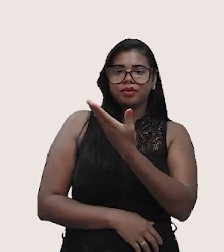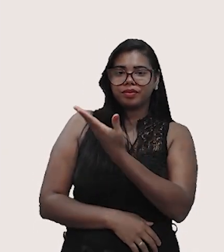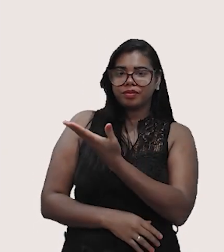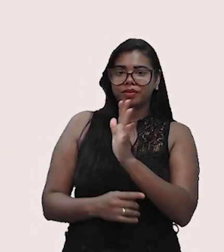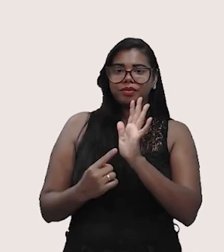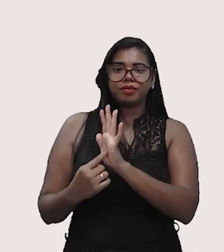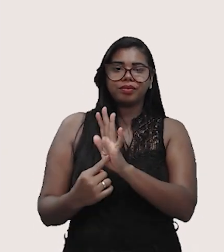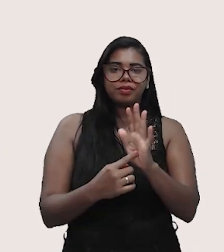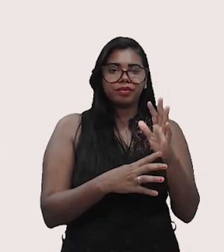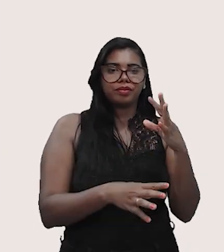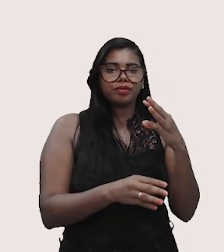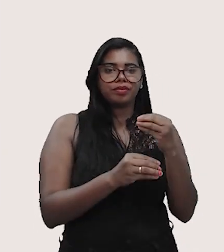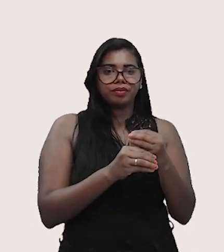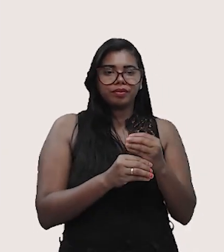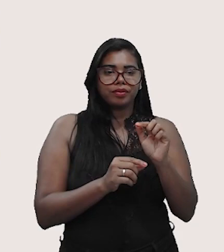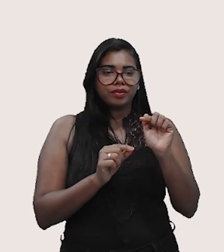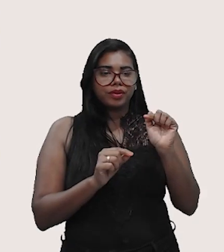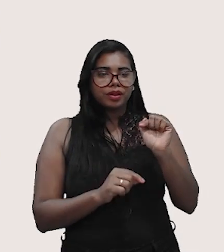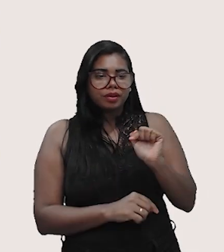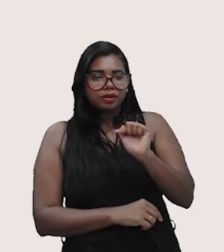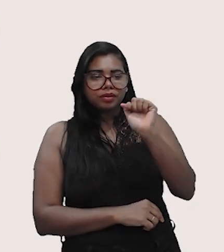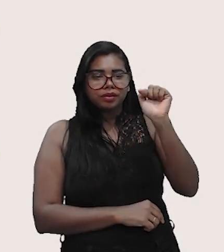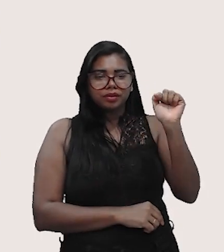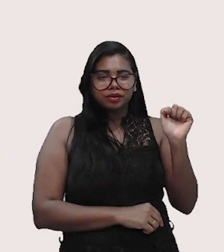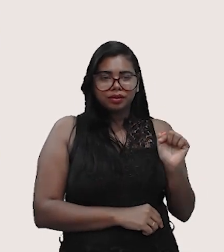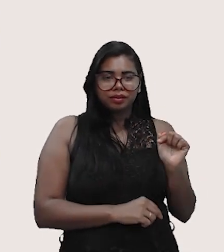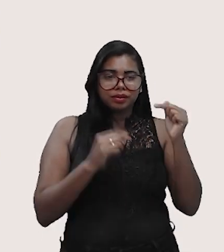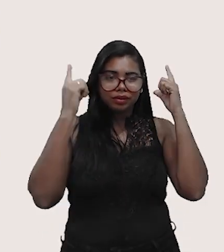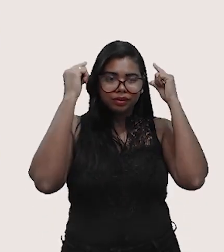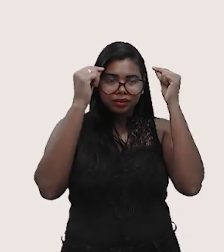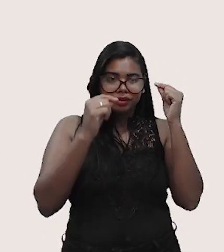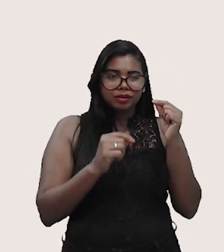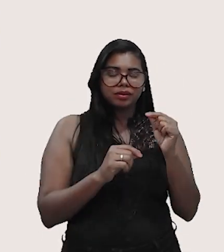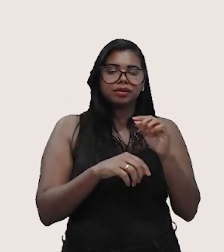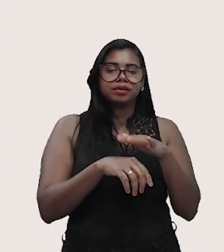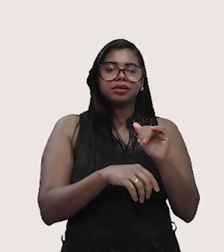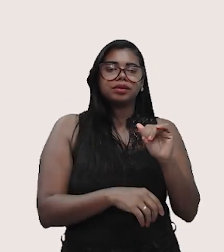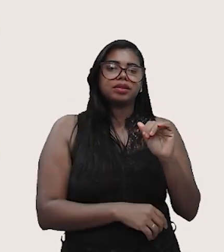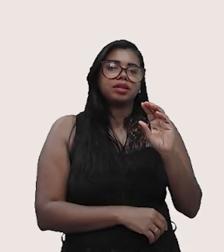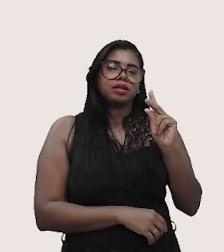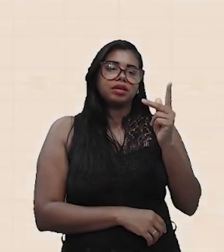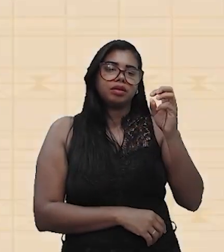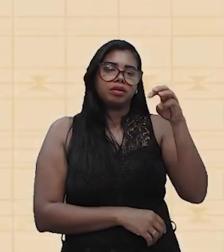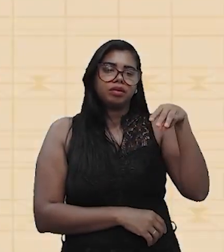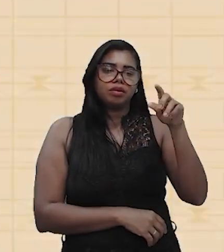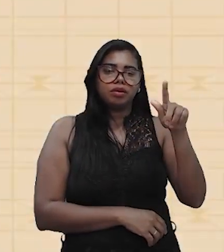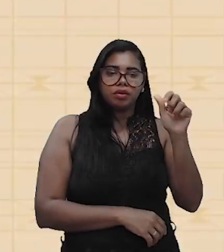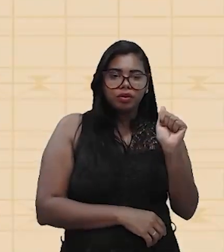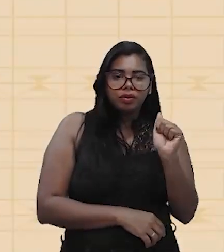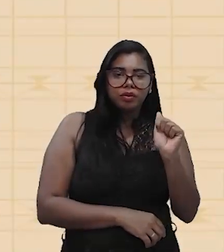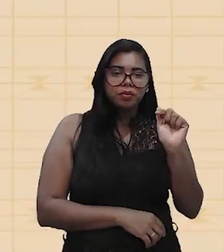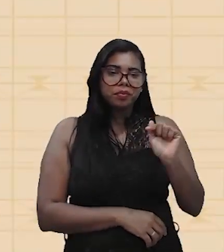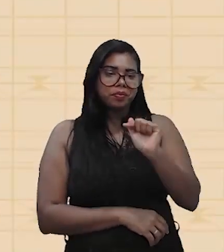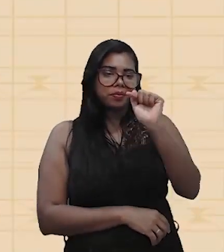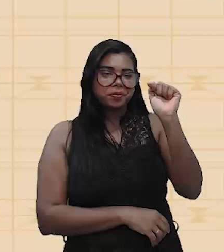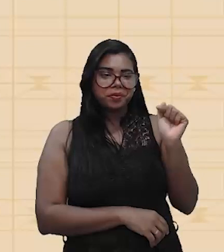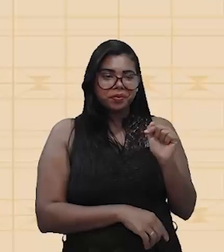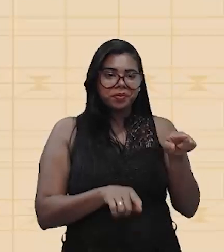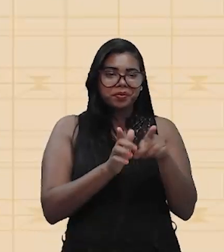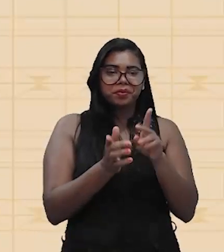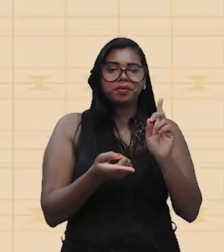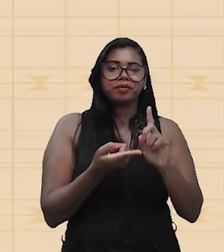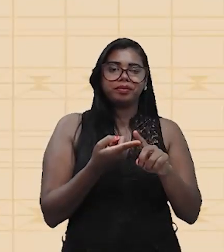uma ferradura, que é a letra grega chamada ômega, ou quem sabe você pode chamar do Darkseid, o inimigo do